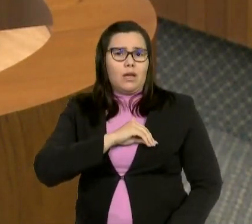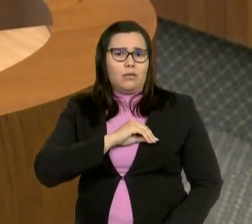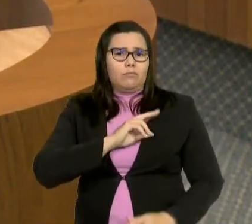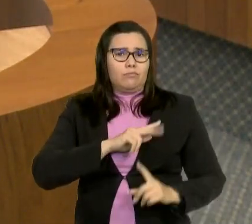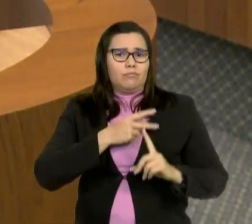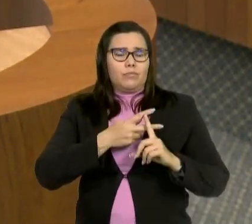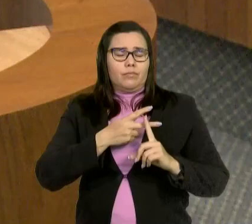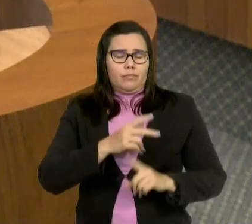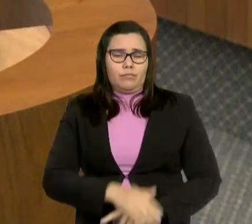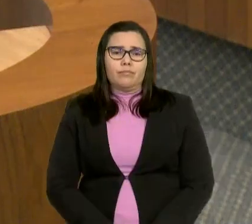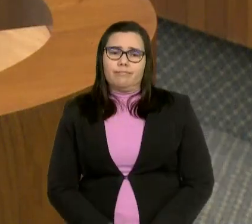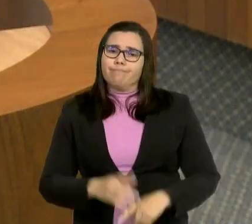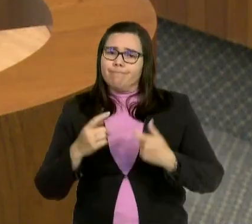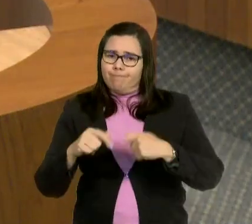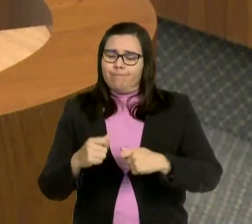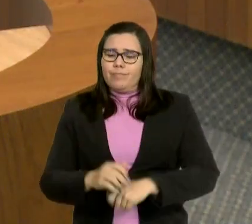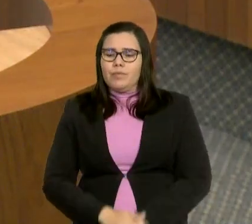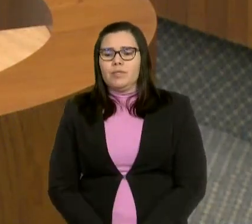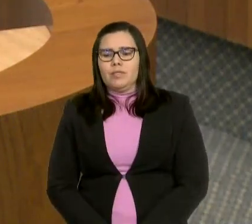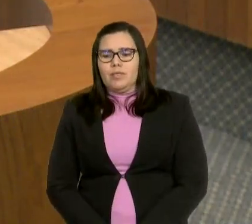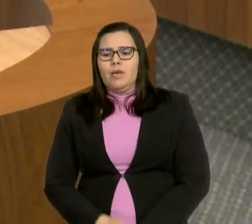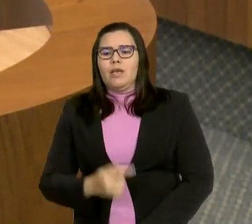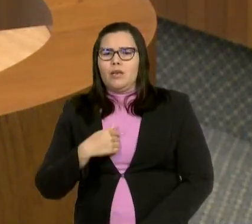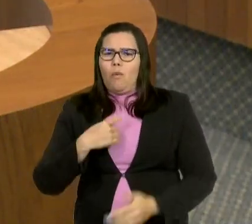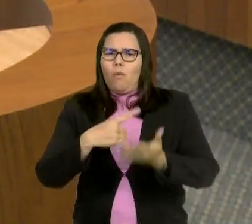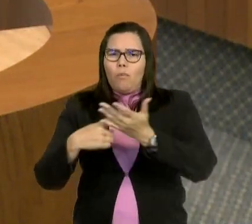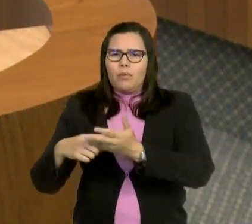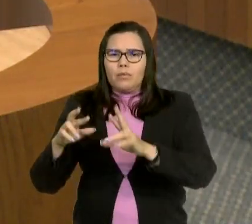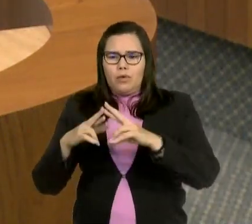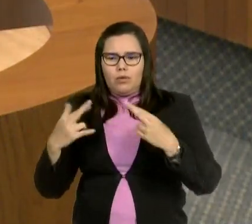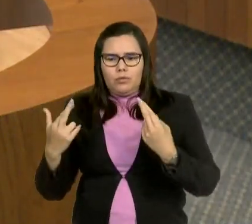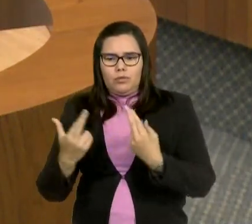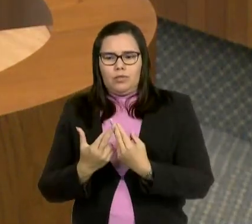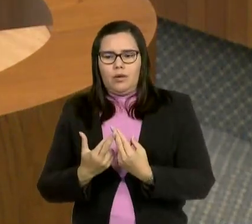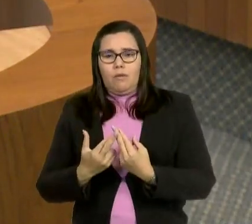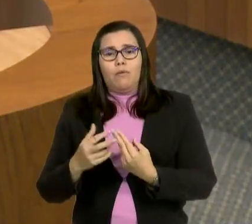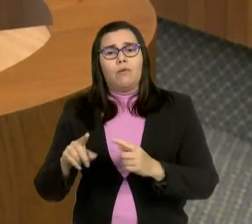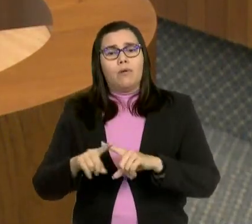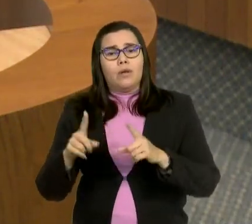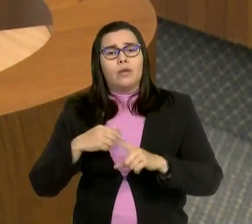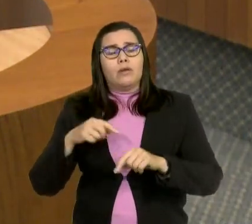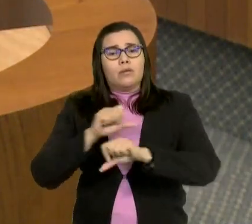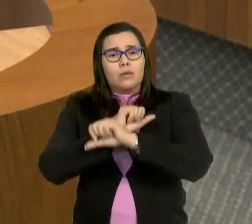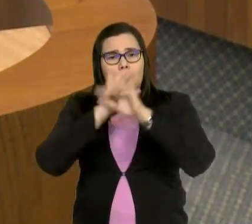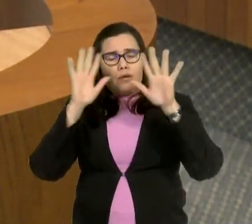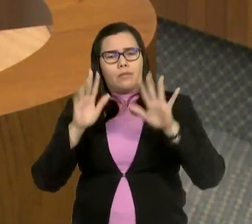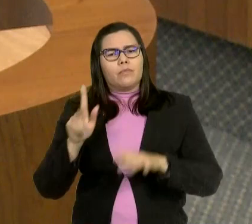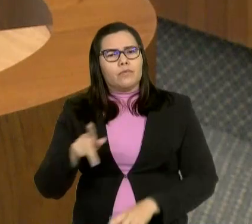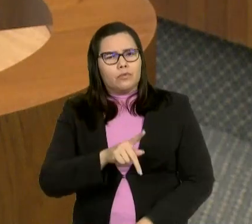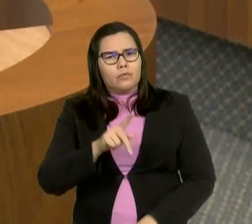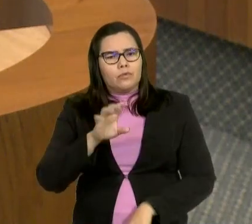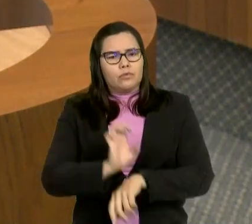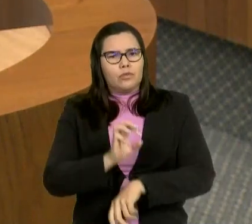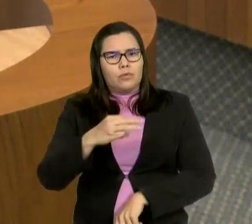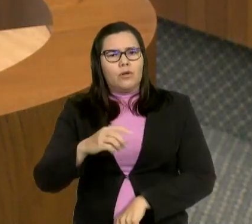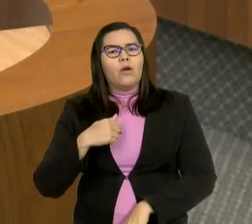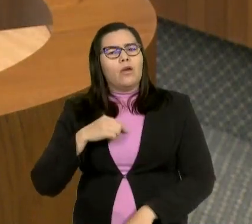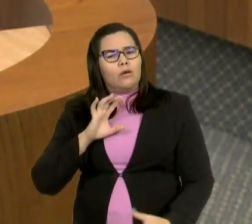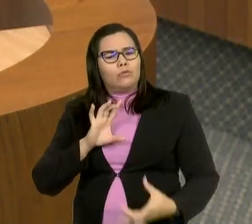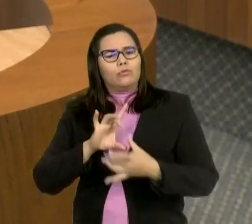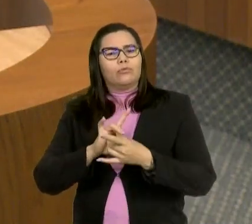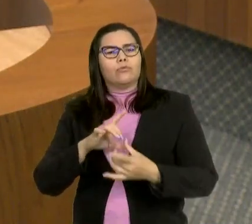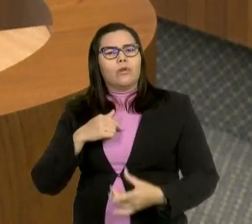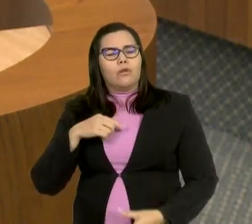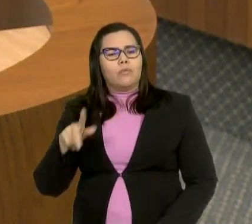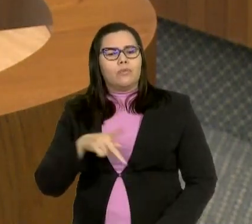inclusive, uma reunião para intermediar essa luta. Mas, fique bem claro, professor do Estado do Maranhão, continue contando com a luta e defesa do